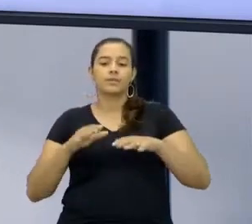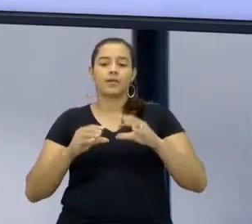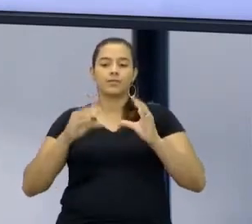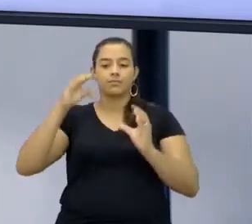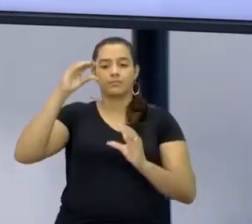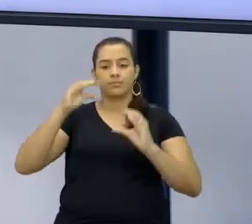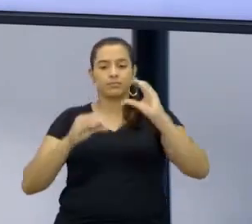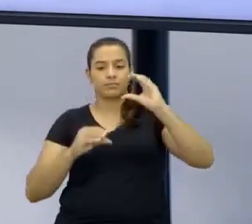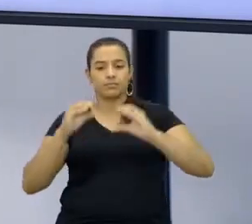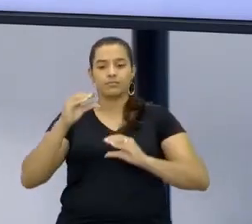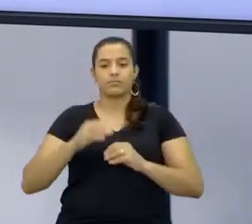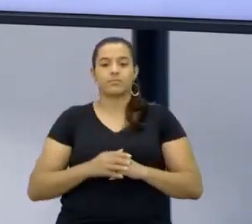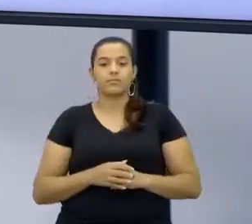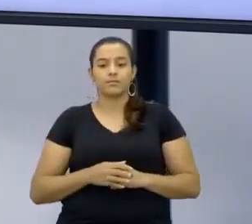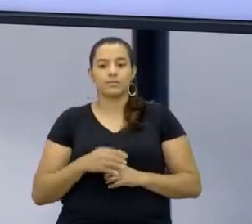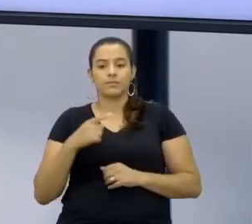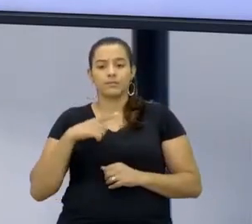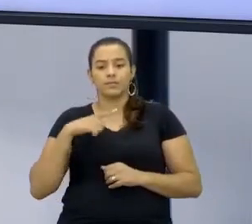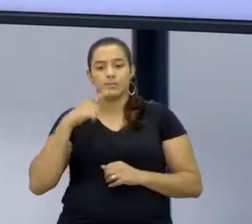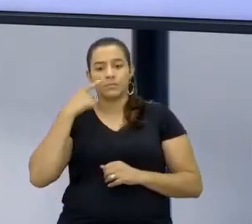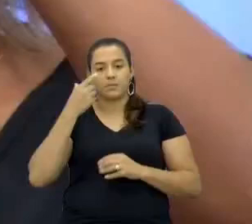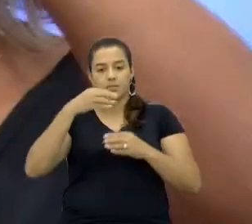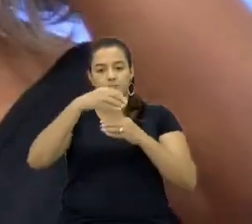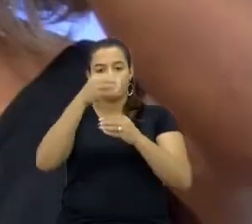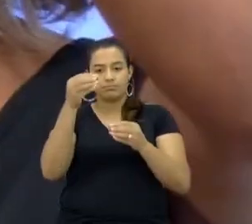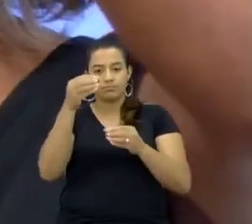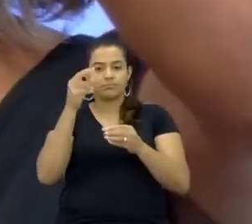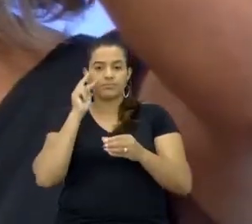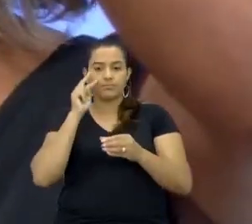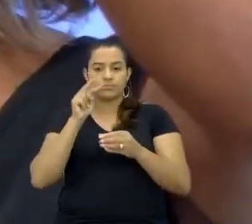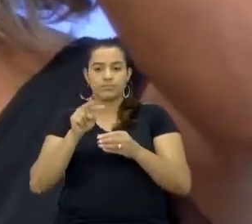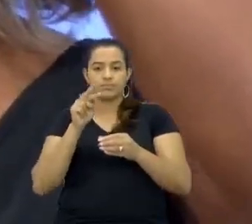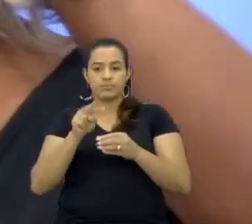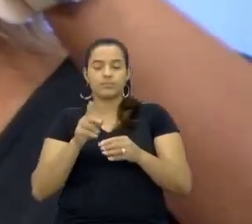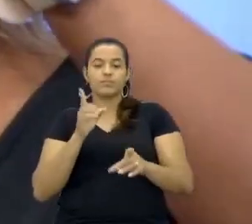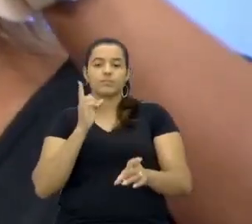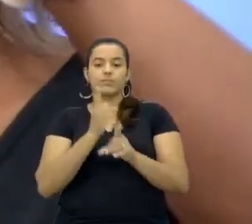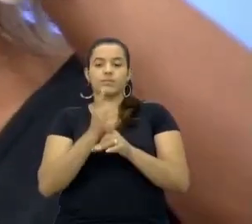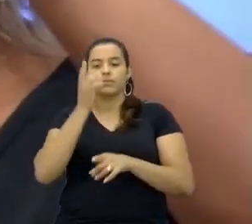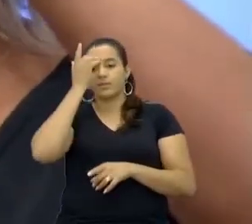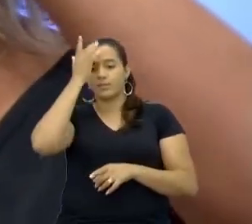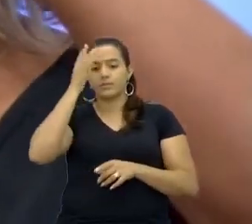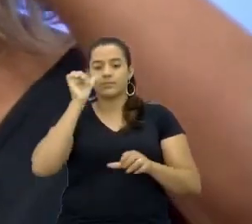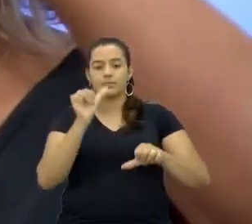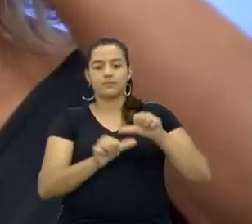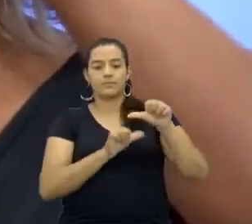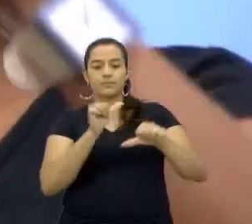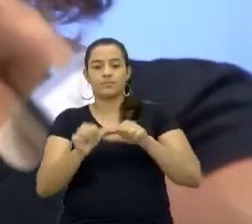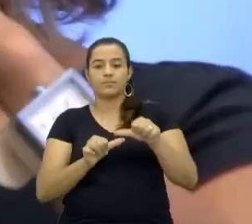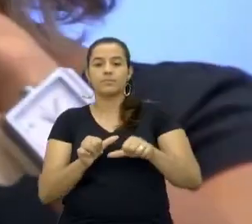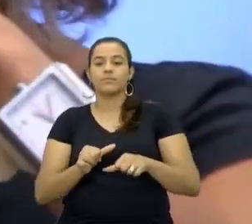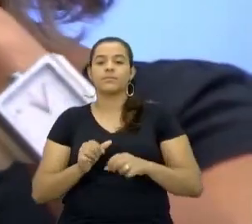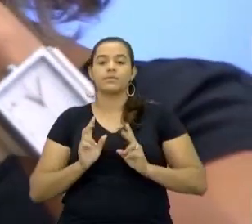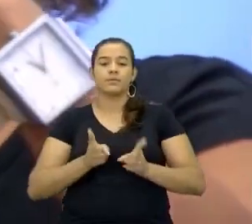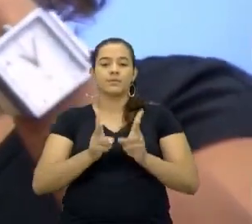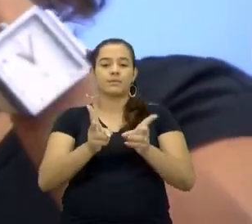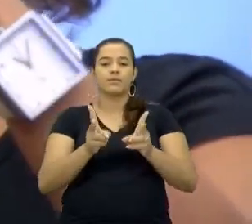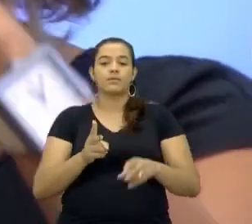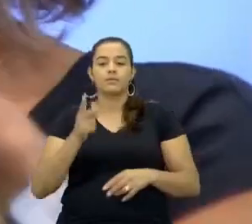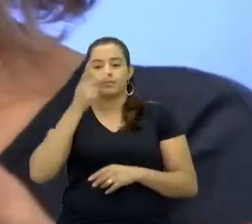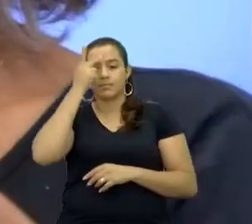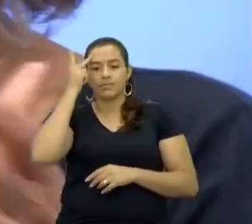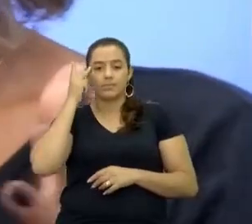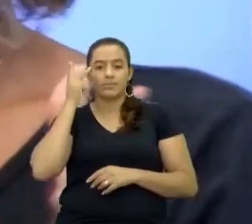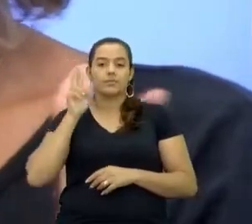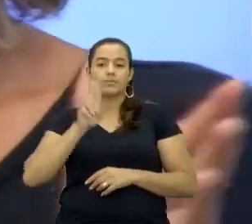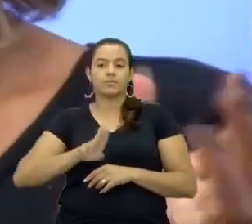bolinha saia da posição. Então, quanto mais alinhado tiver o seu olhar, e mais fácil para você mudar, mantenha sempre a mesma pessoa olhando, a